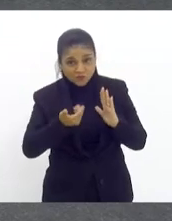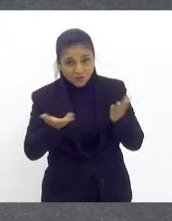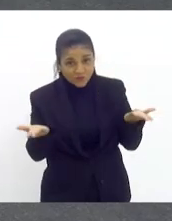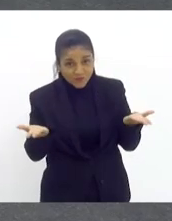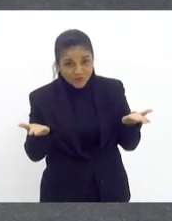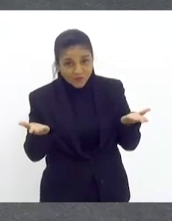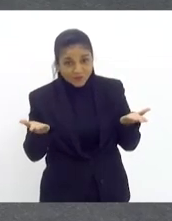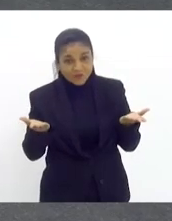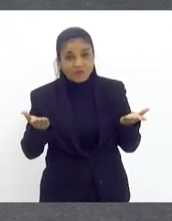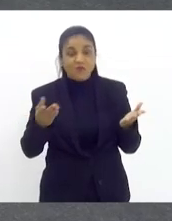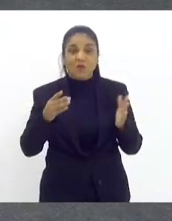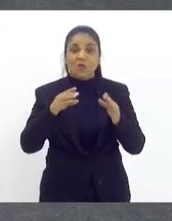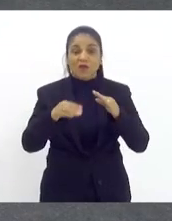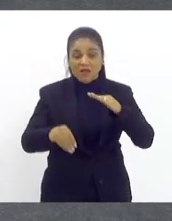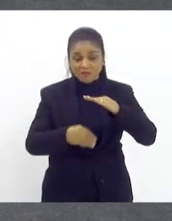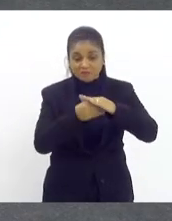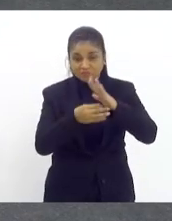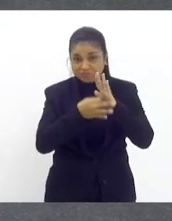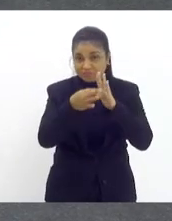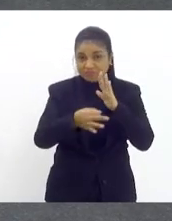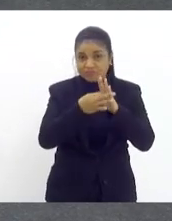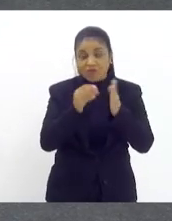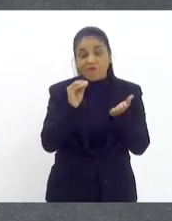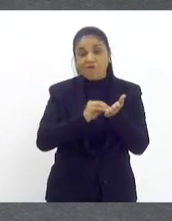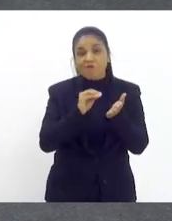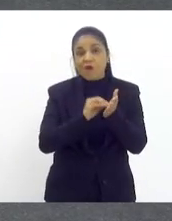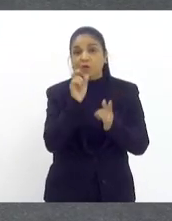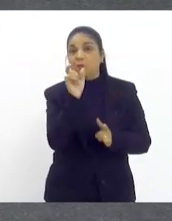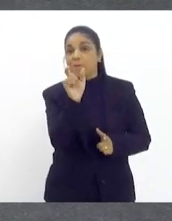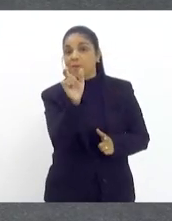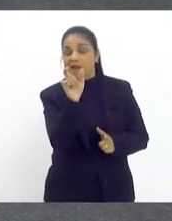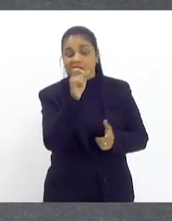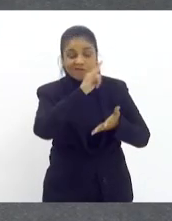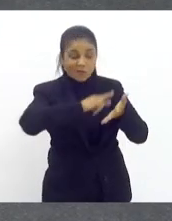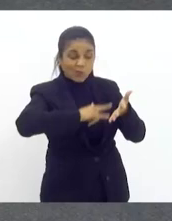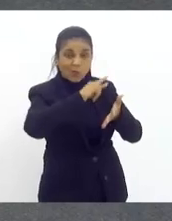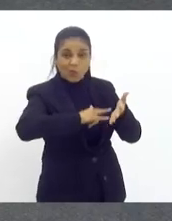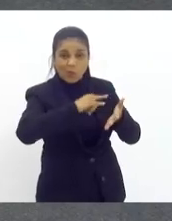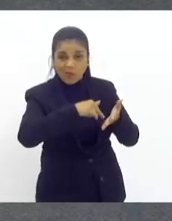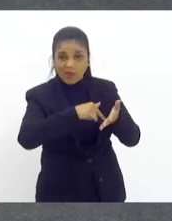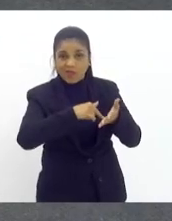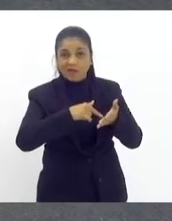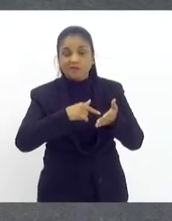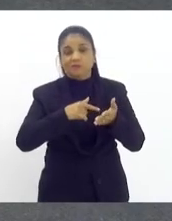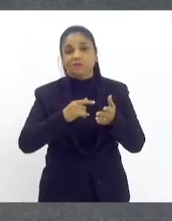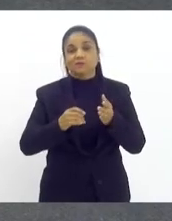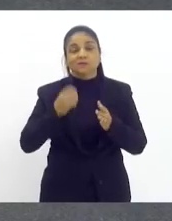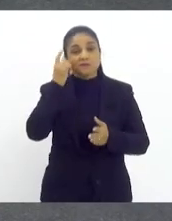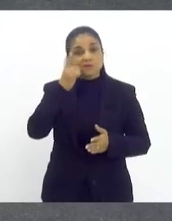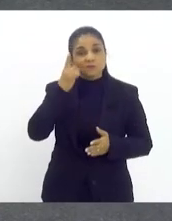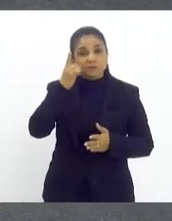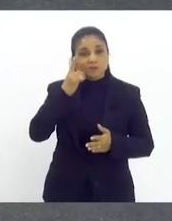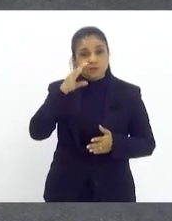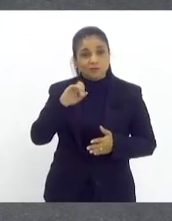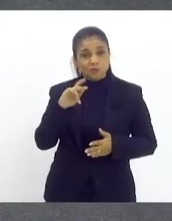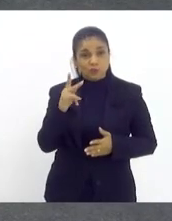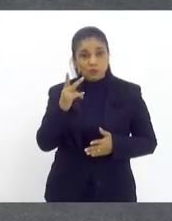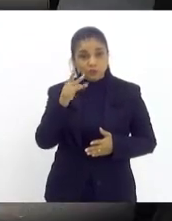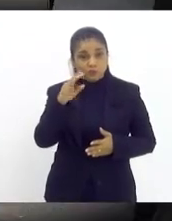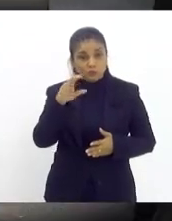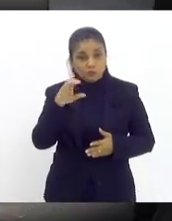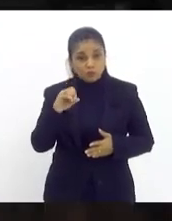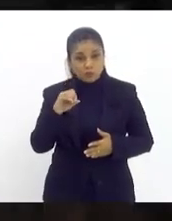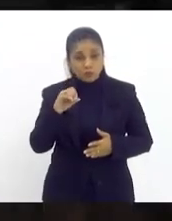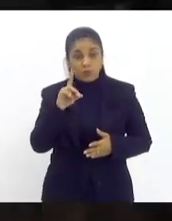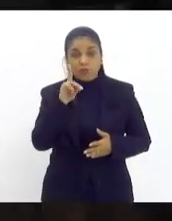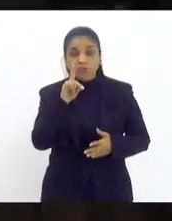dando institui tá faltando uma palavra aqui para nós de autoria do deputado Chico Machado que dia do